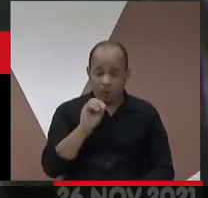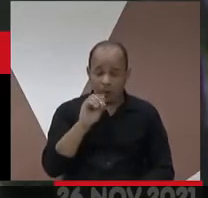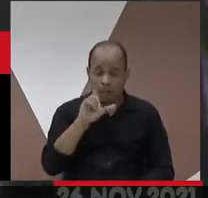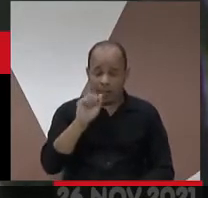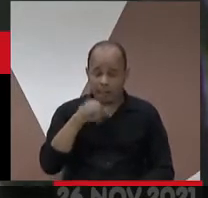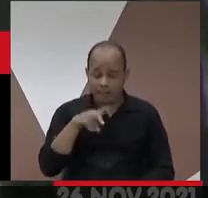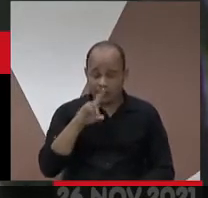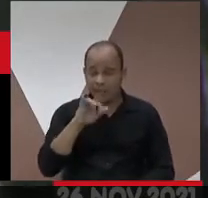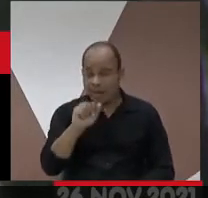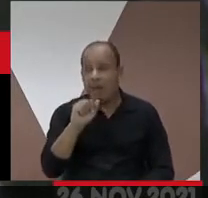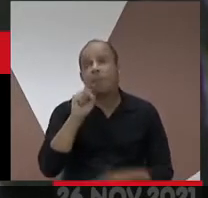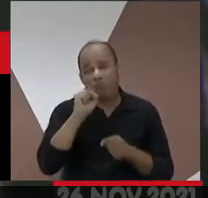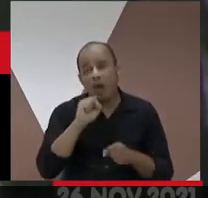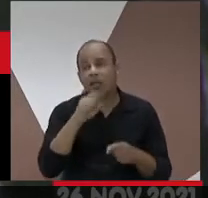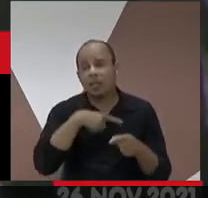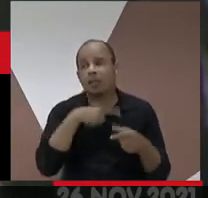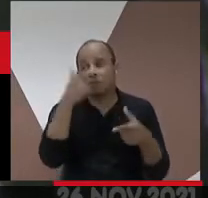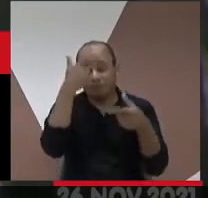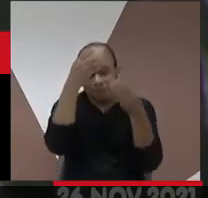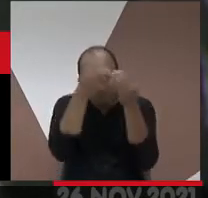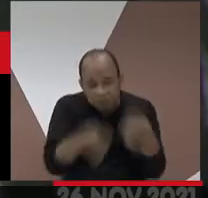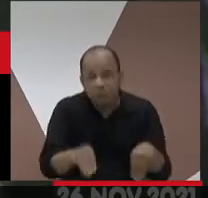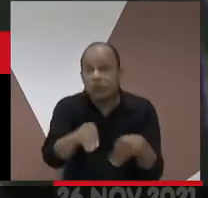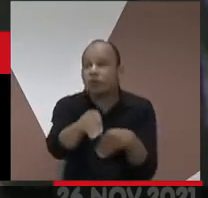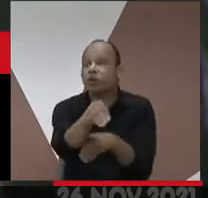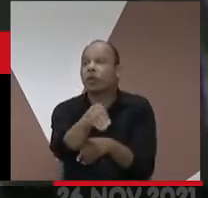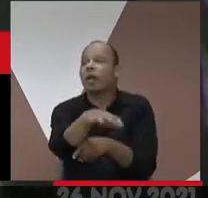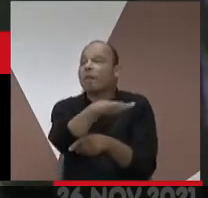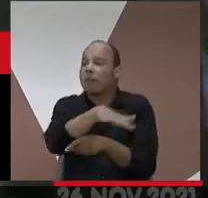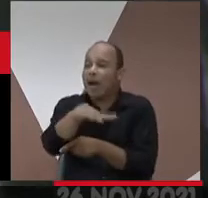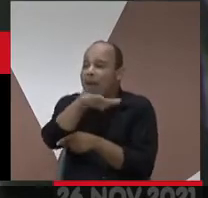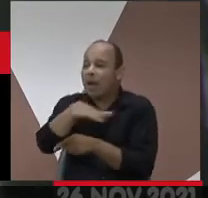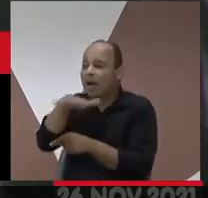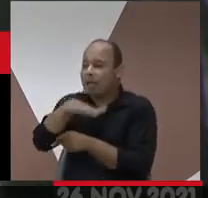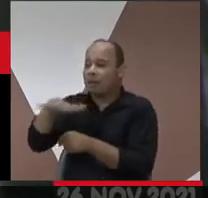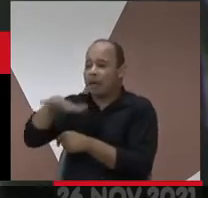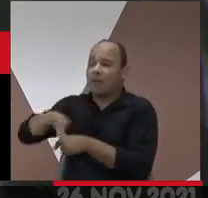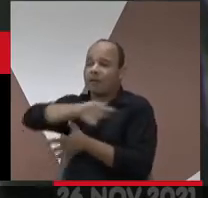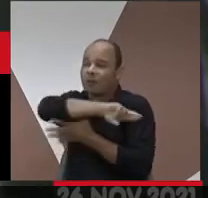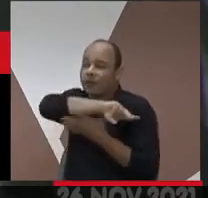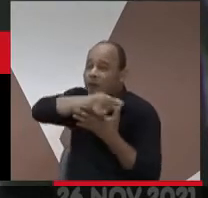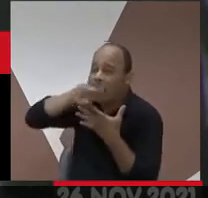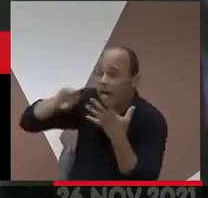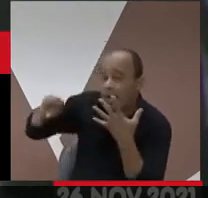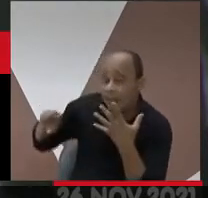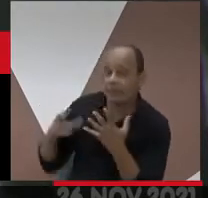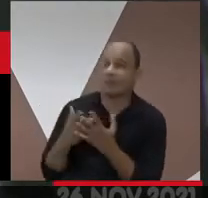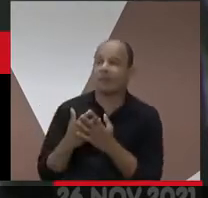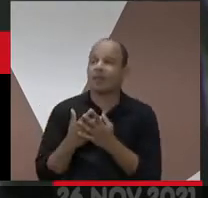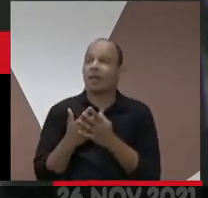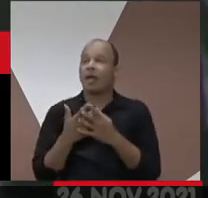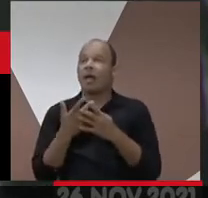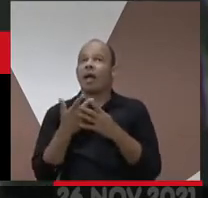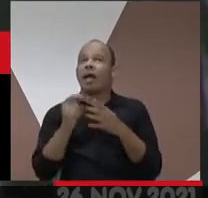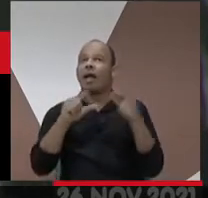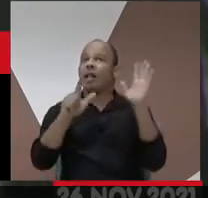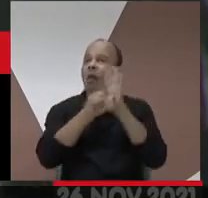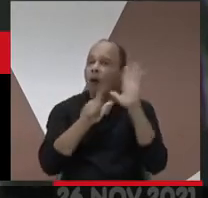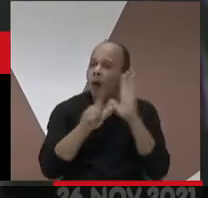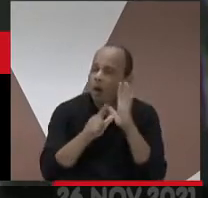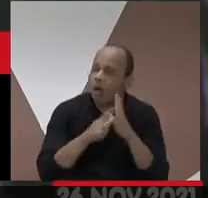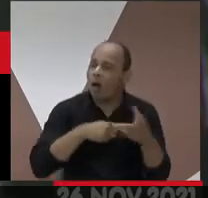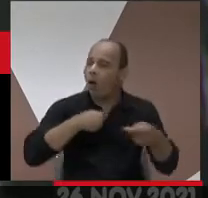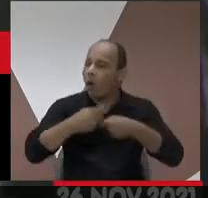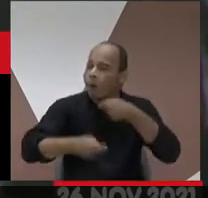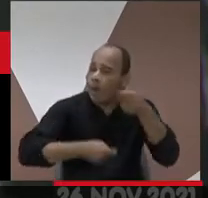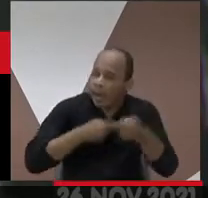seus 16 bairros. Tanto lojistas, como os comerciantes, como os moradores, serão atingidos pela